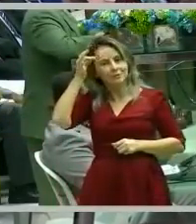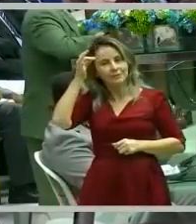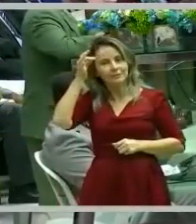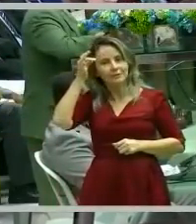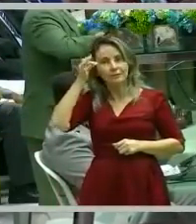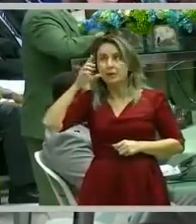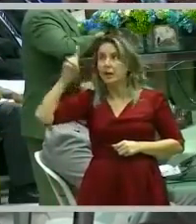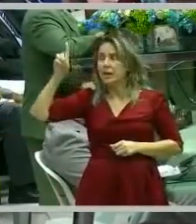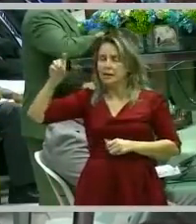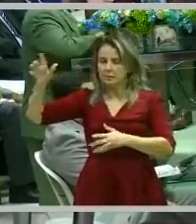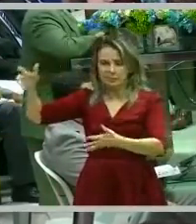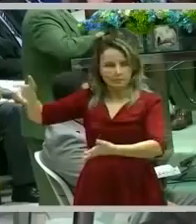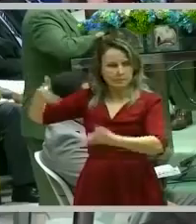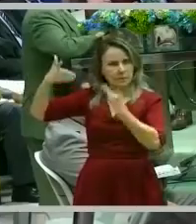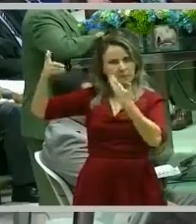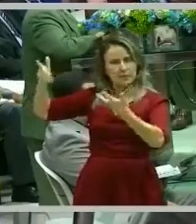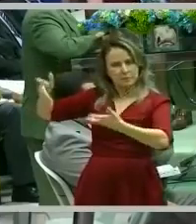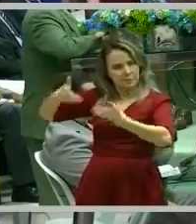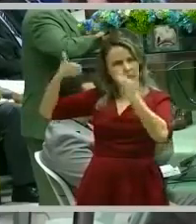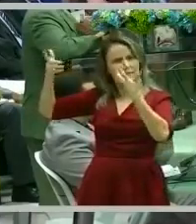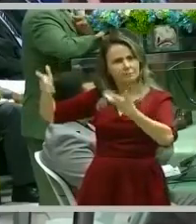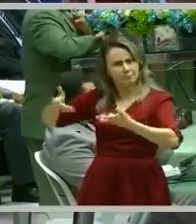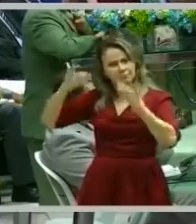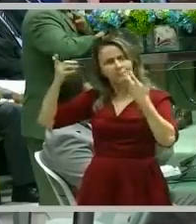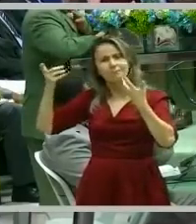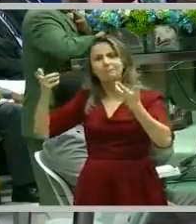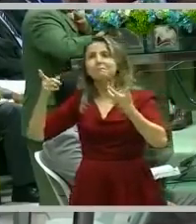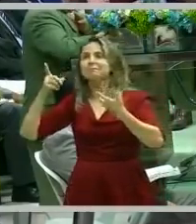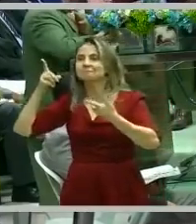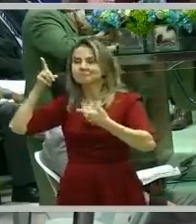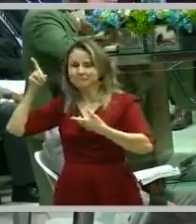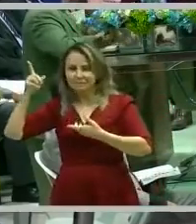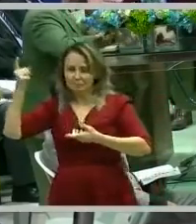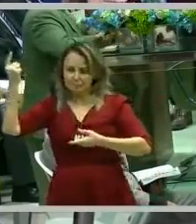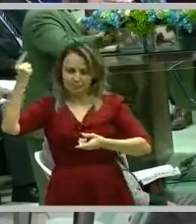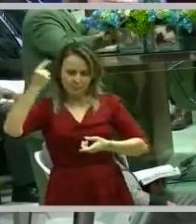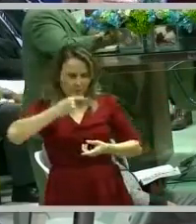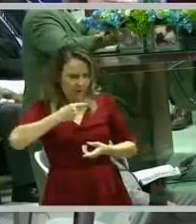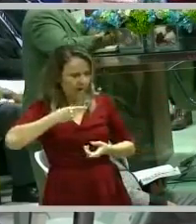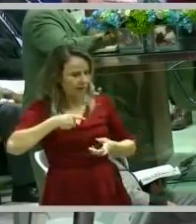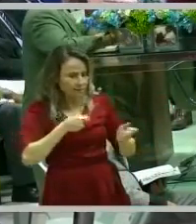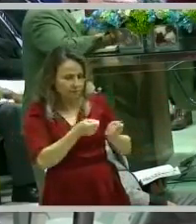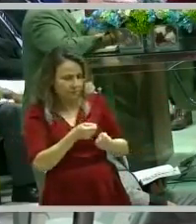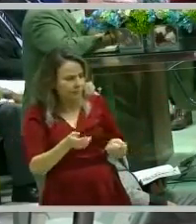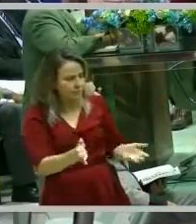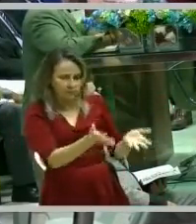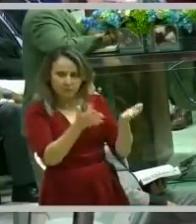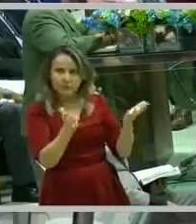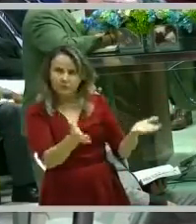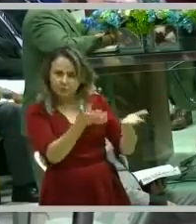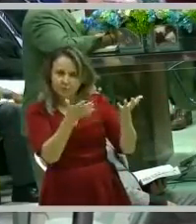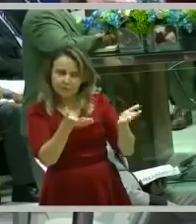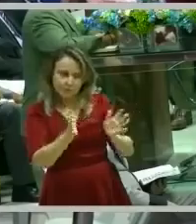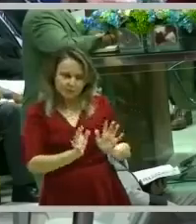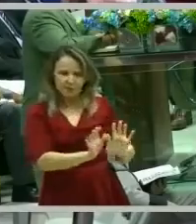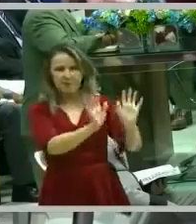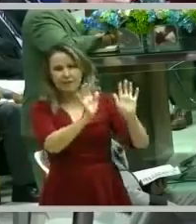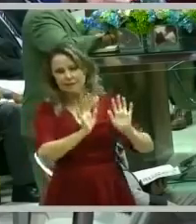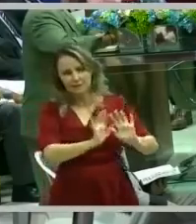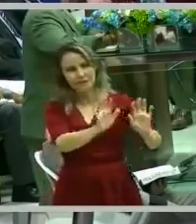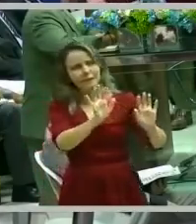assim ou não era, irmãos amados? O Espírito Santo começou a impeli-lo. O Espírito Santo começou a incitá-lo, isto é, empurrá-lo.